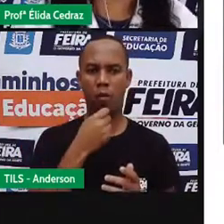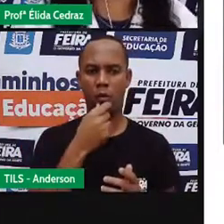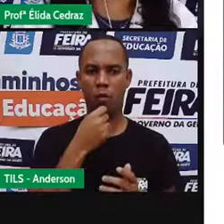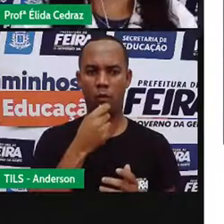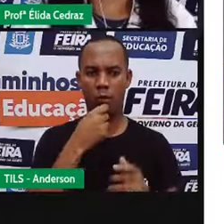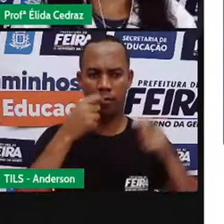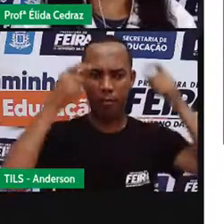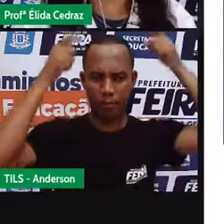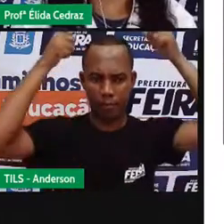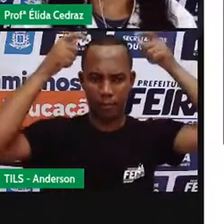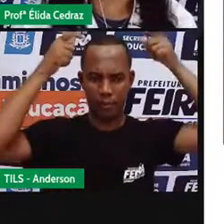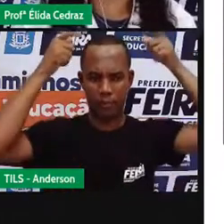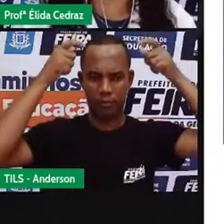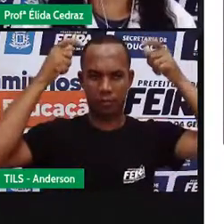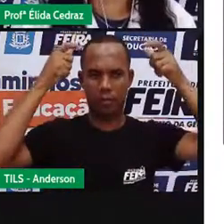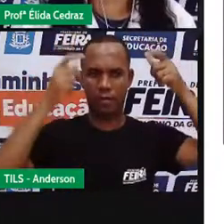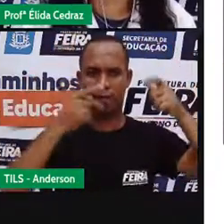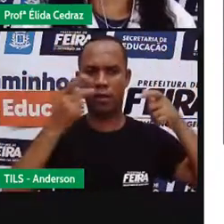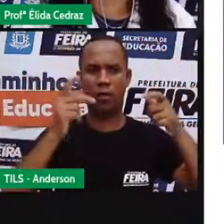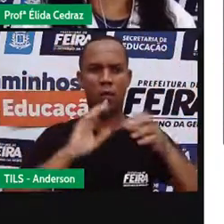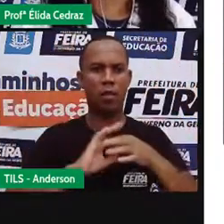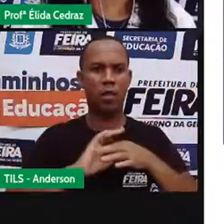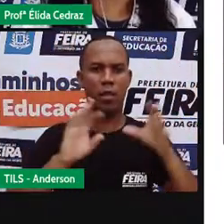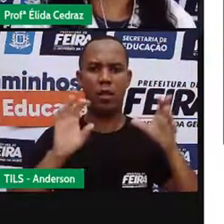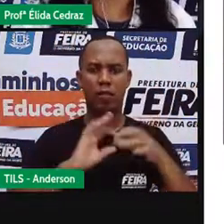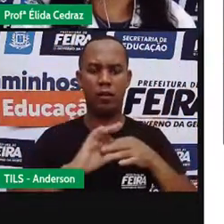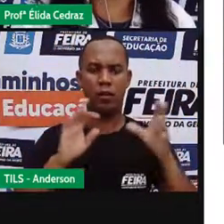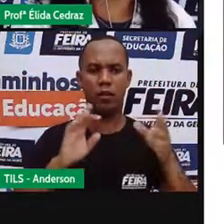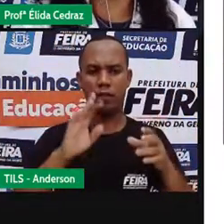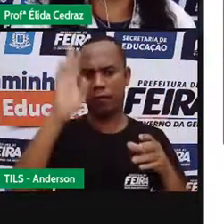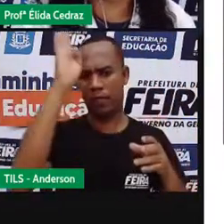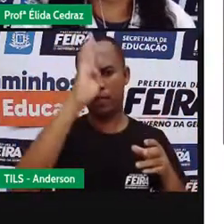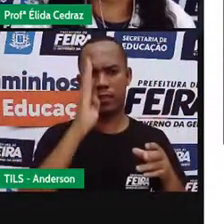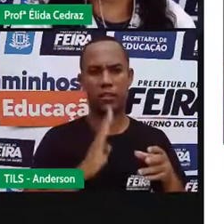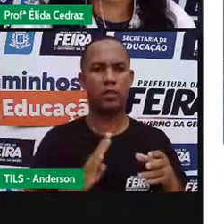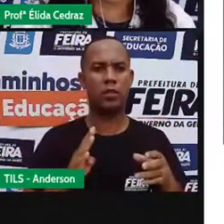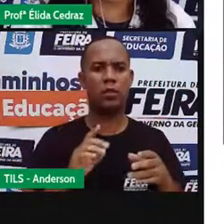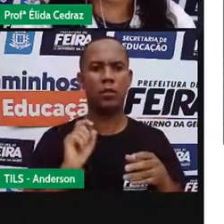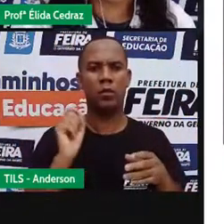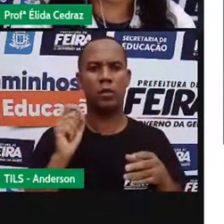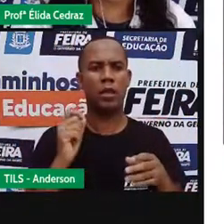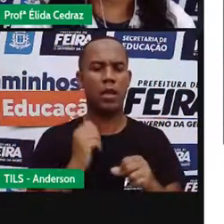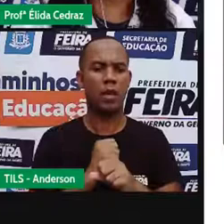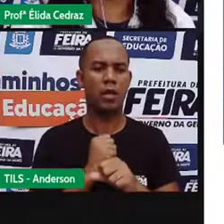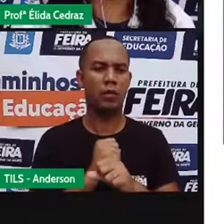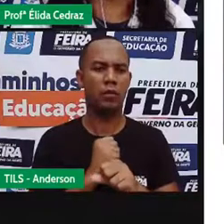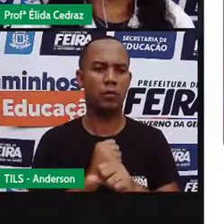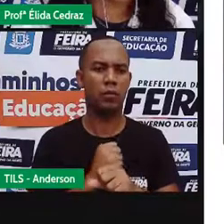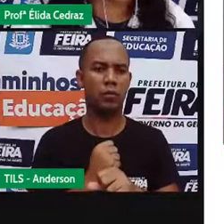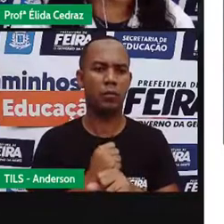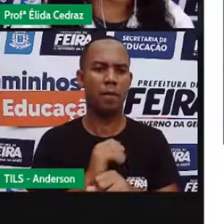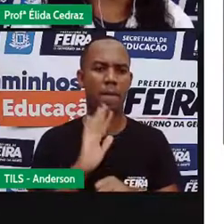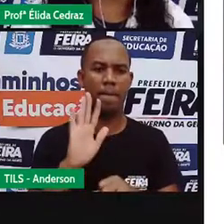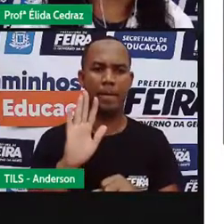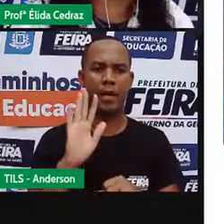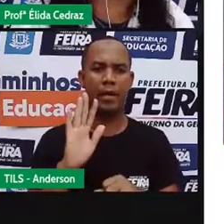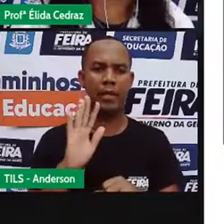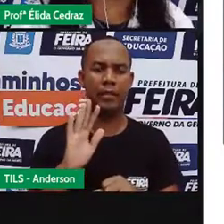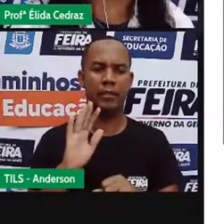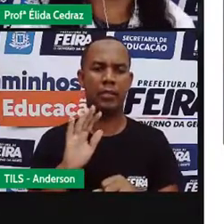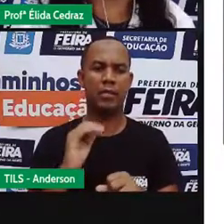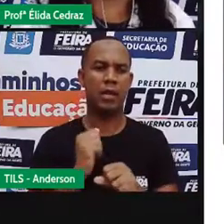havia proclamado, declarado a independência em 1822. E somente em